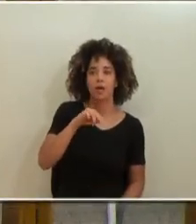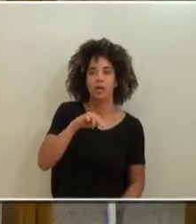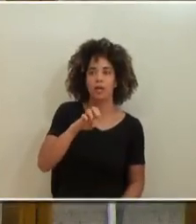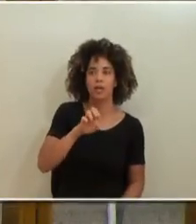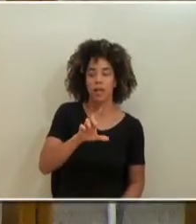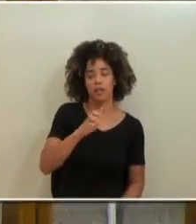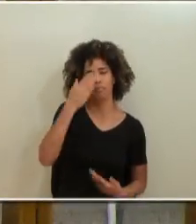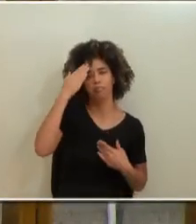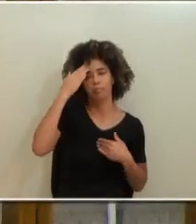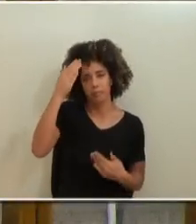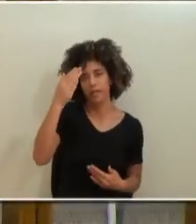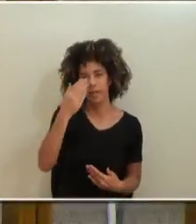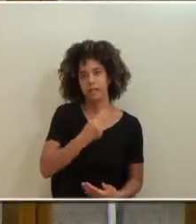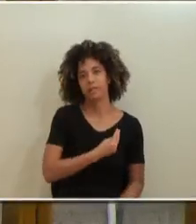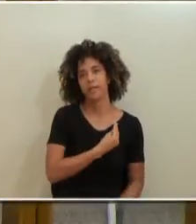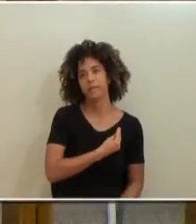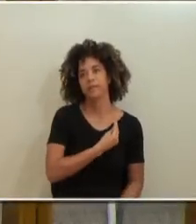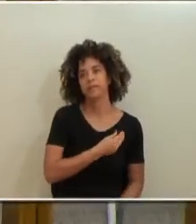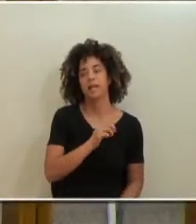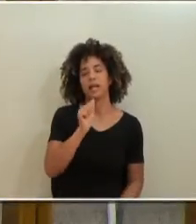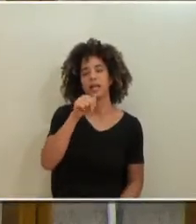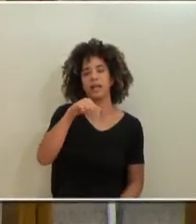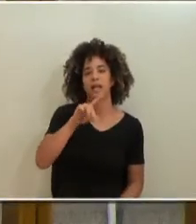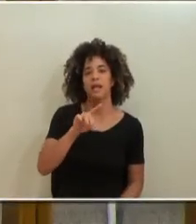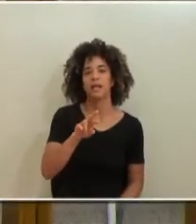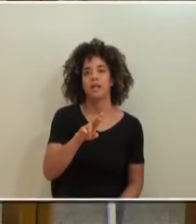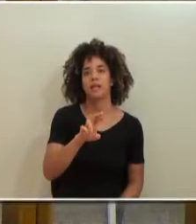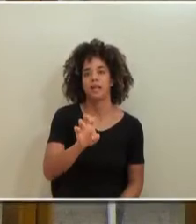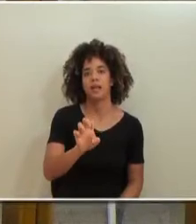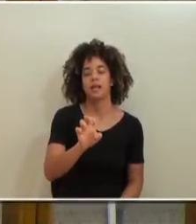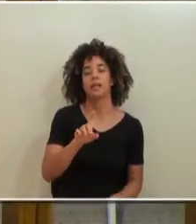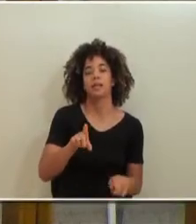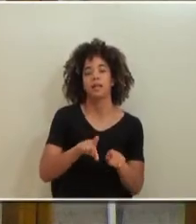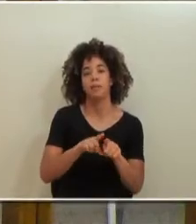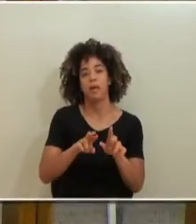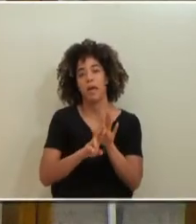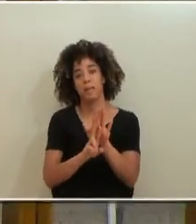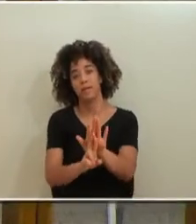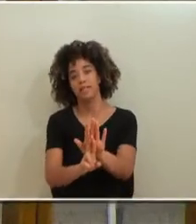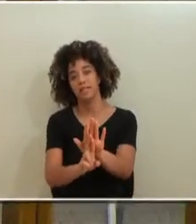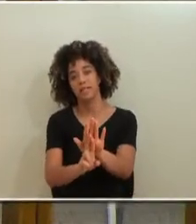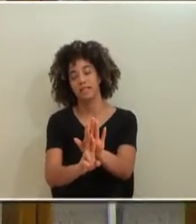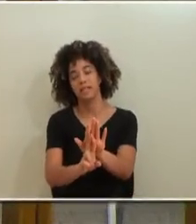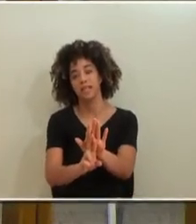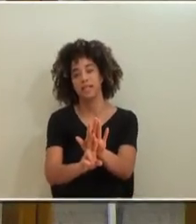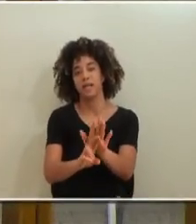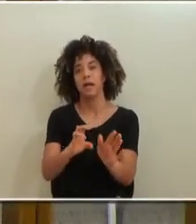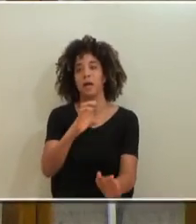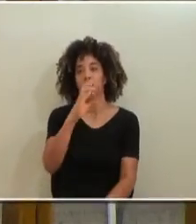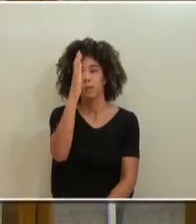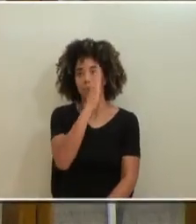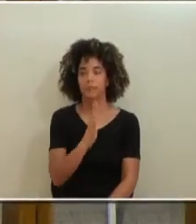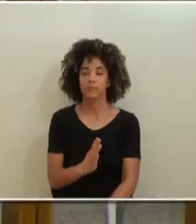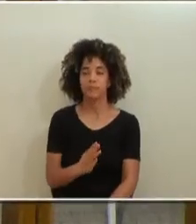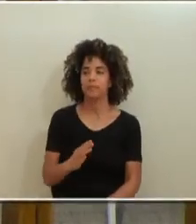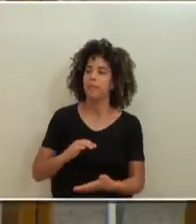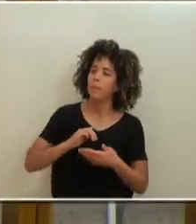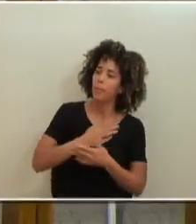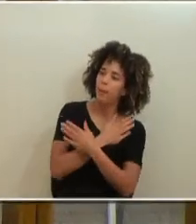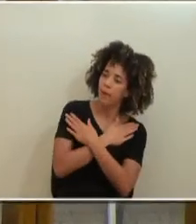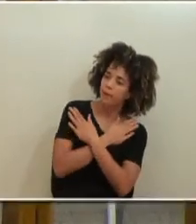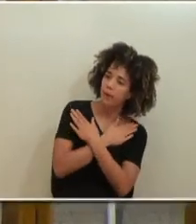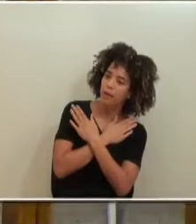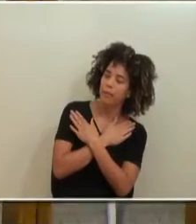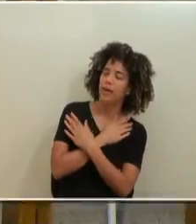presença. André Santos, representando o nosso prefeito, mande um grande abraço para o Chico Brasileiro. Ontem, inclusive, estive com